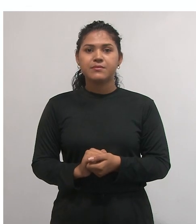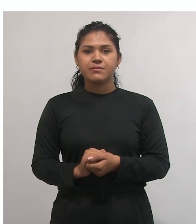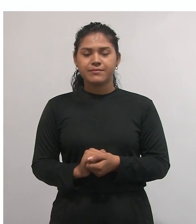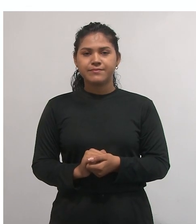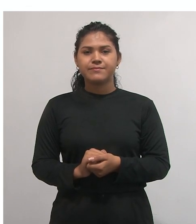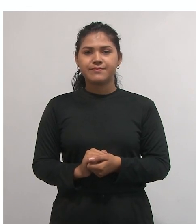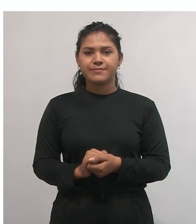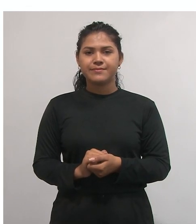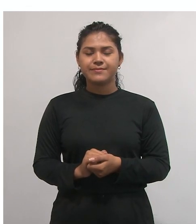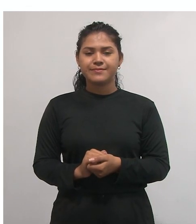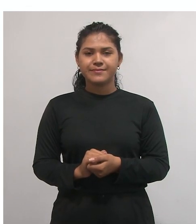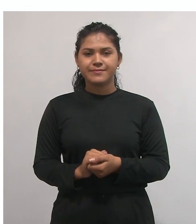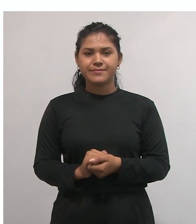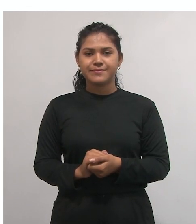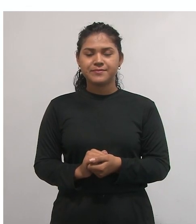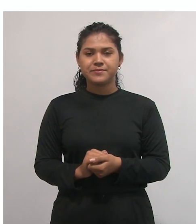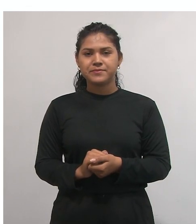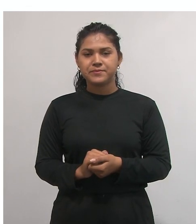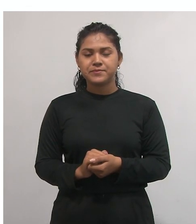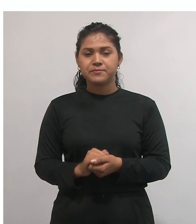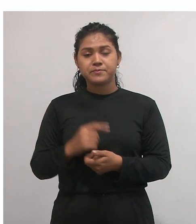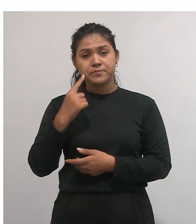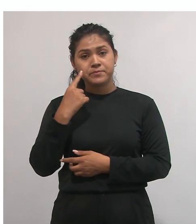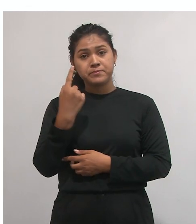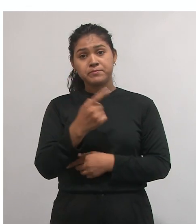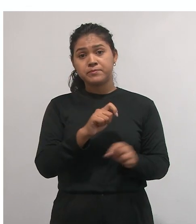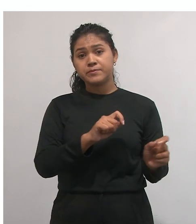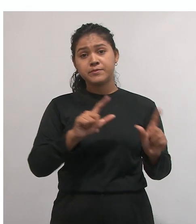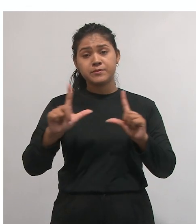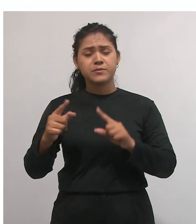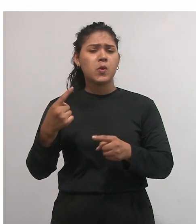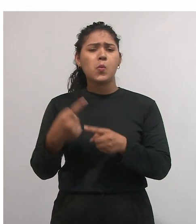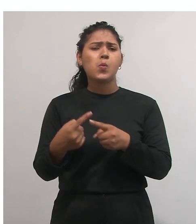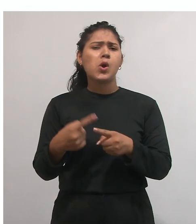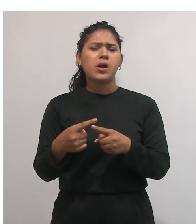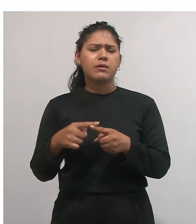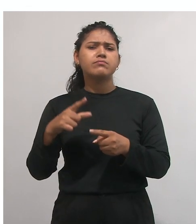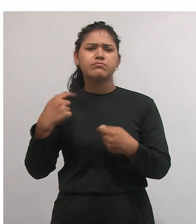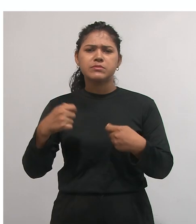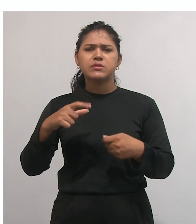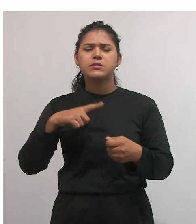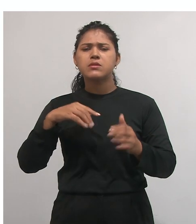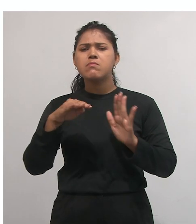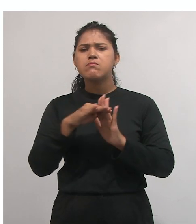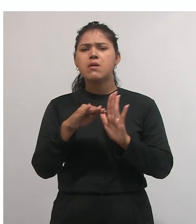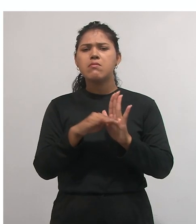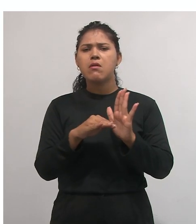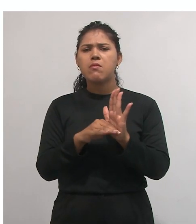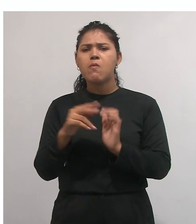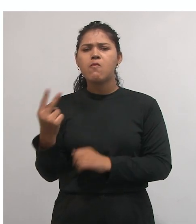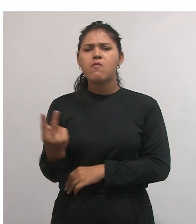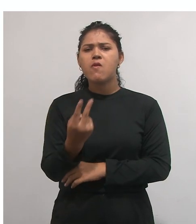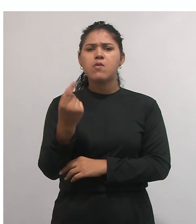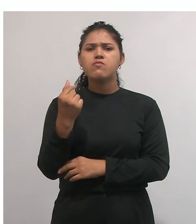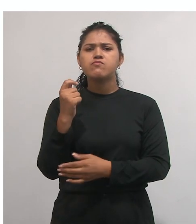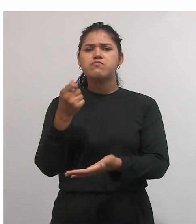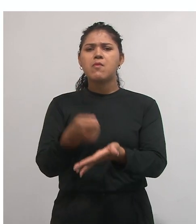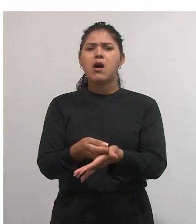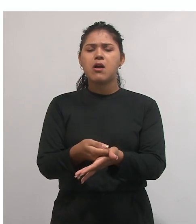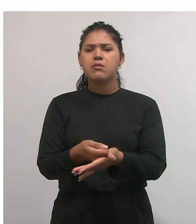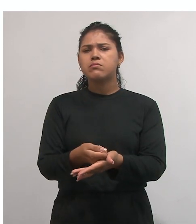lá para o nosso slide. Então, por que formar o preço de venda com base nos